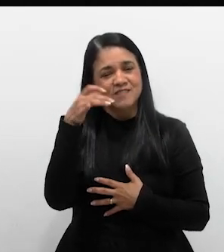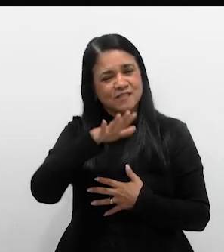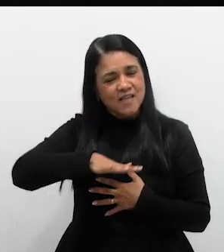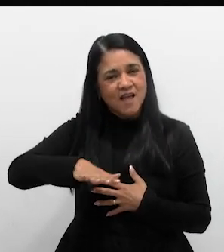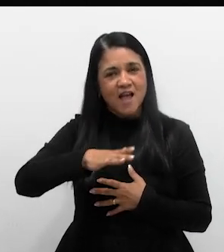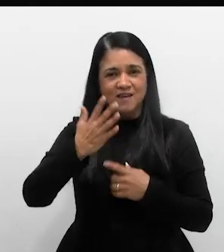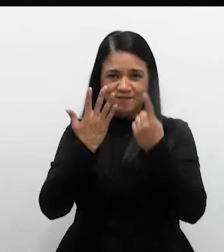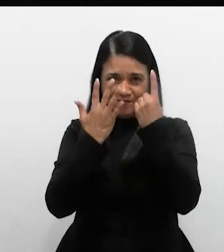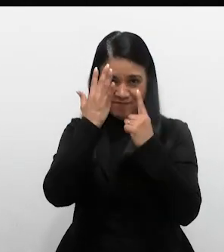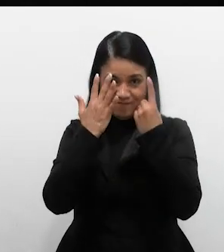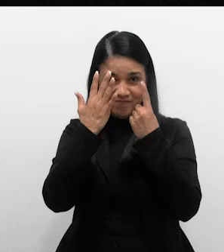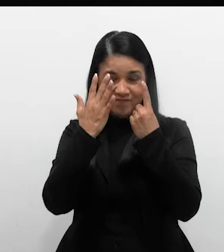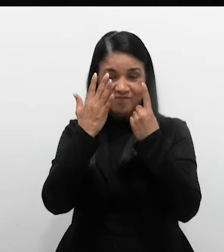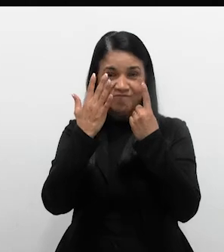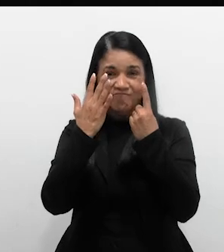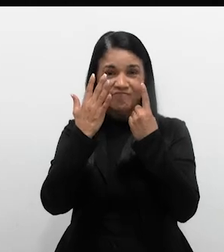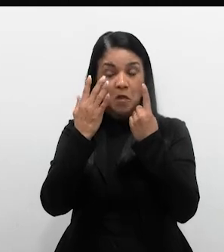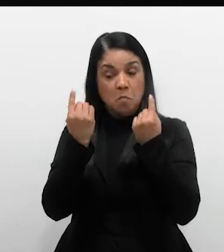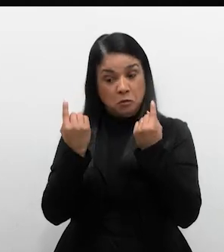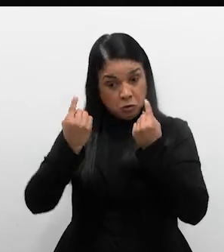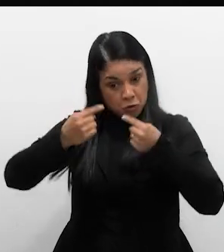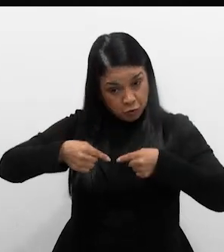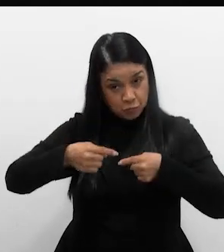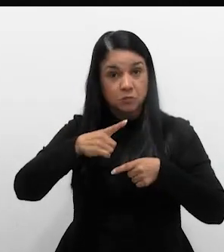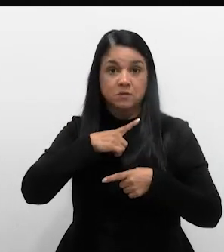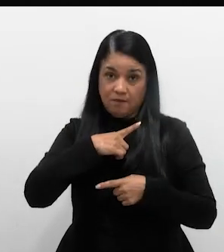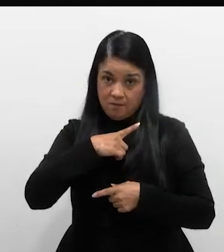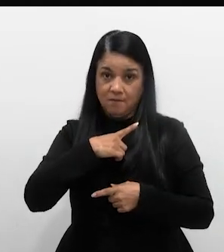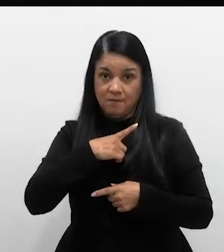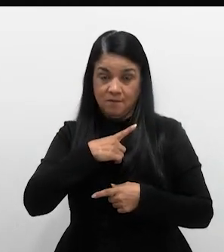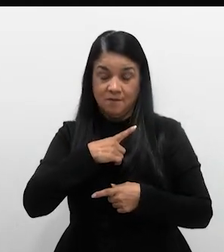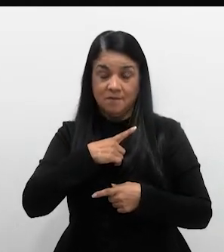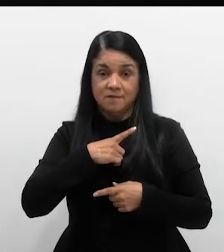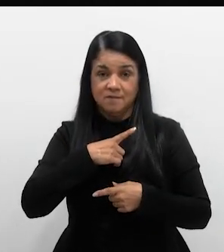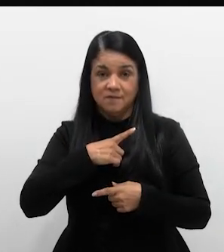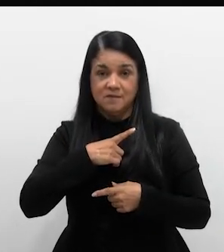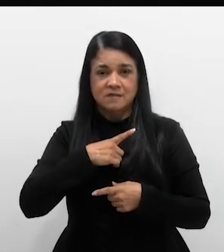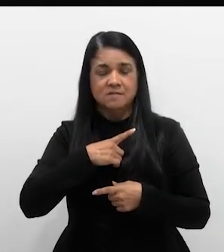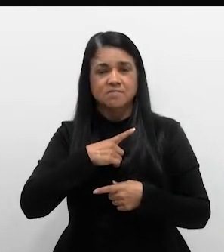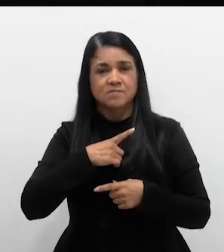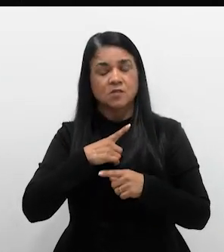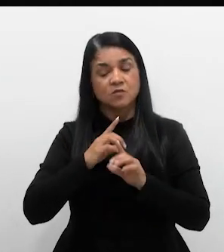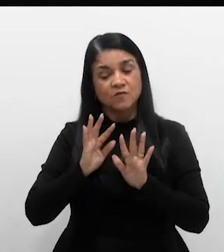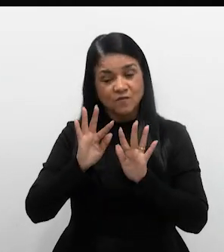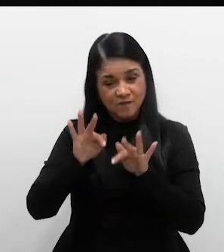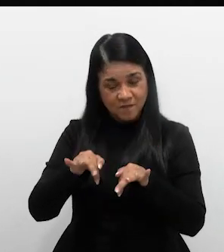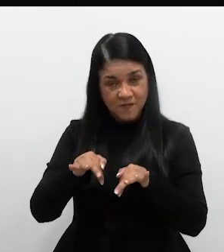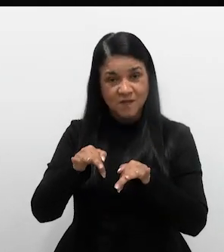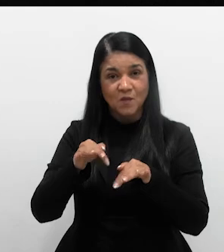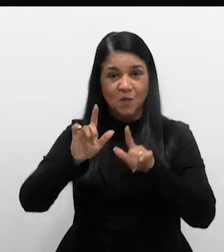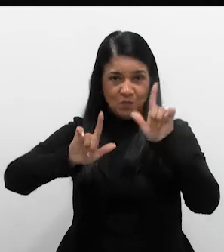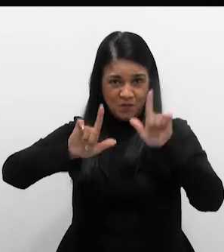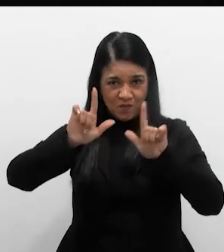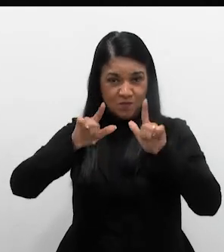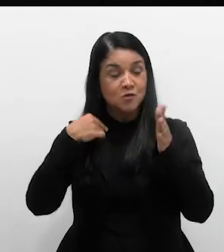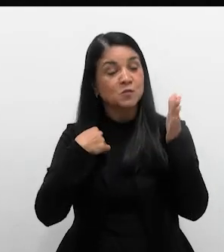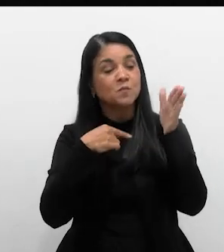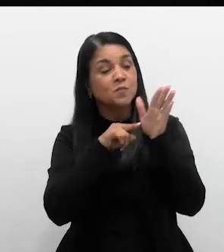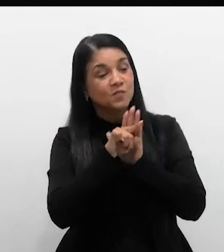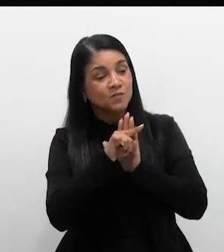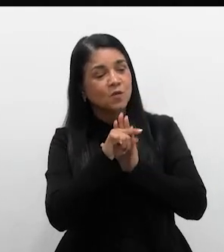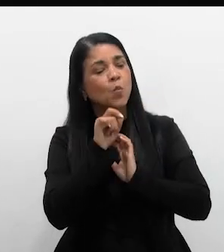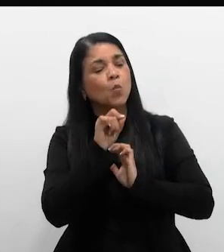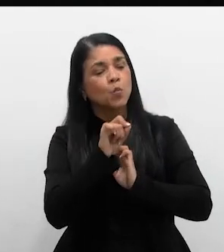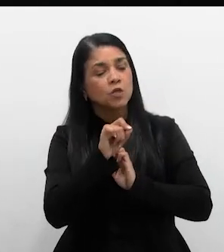esse nosso universo de carnaval, que teoricamente vive uma disputa muito grande. Sim, sim. Mas sempre que a gente termina o Quintas, a gente faz